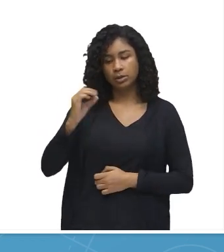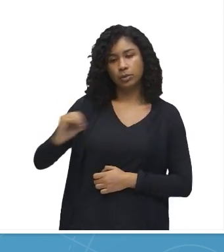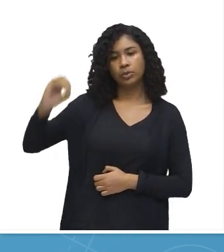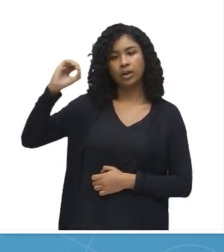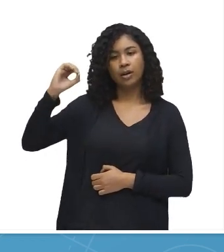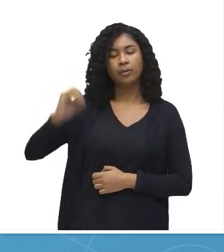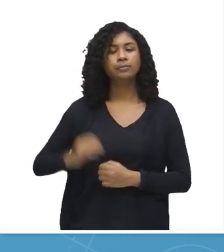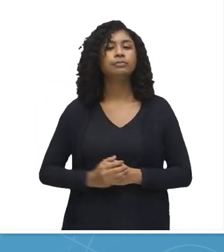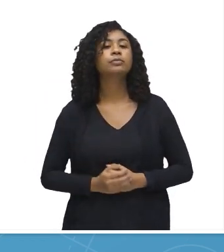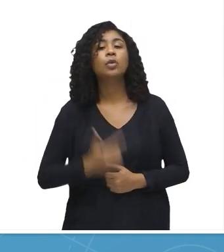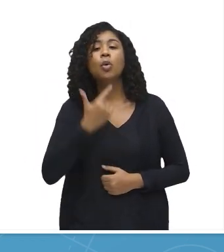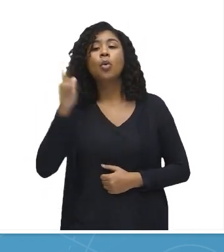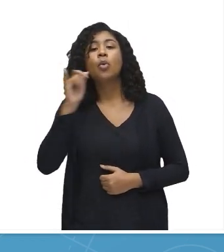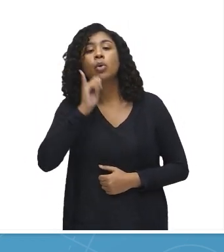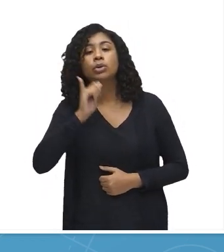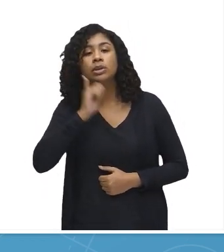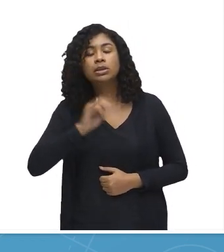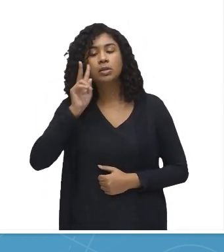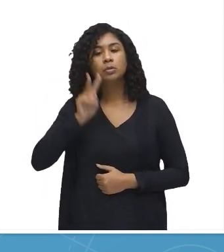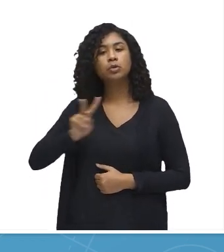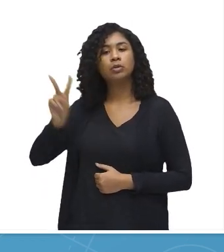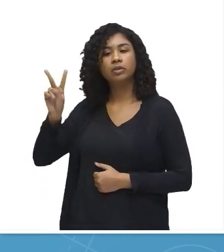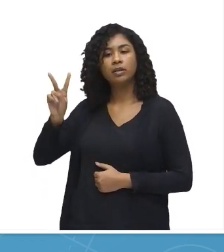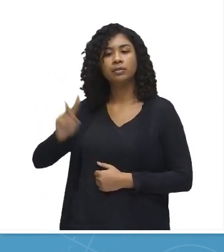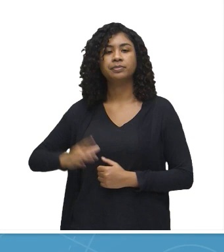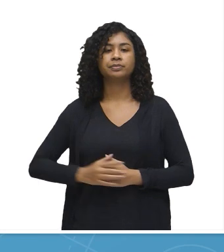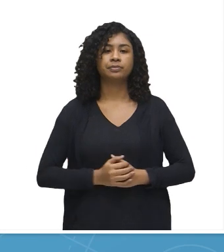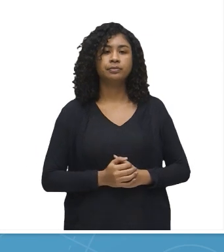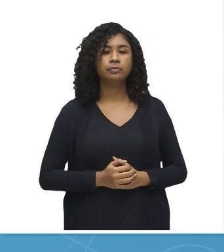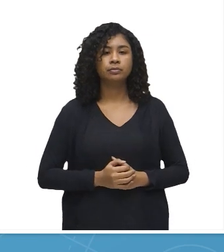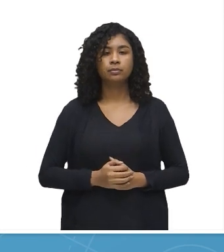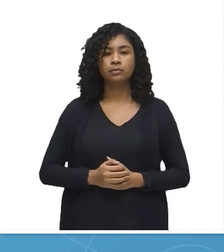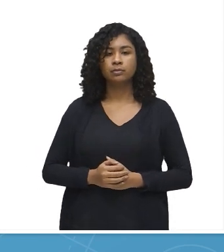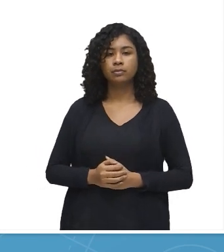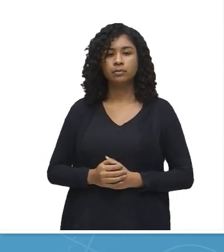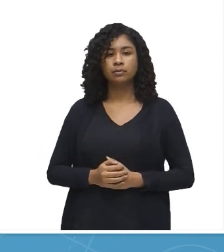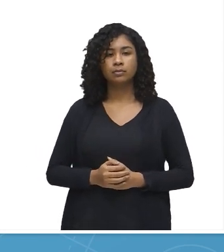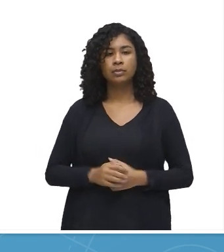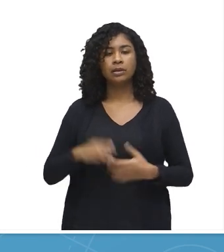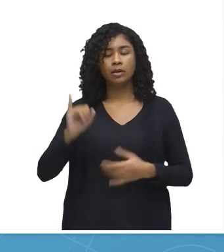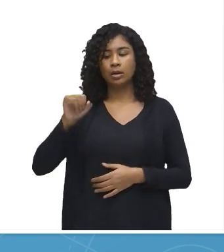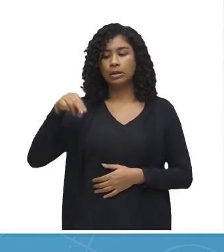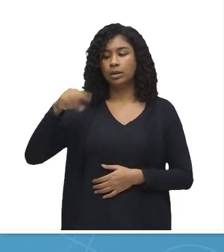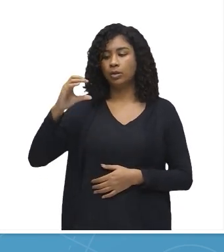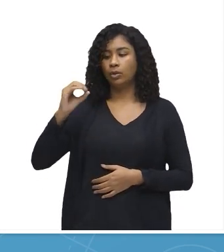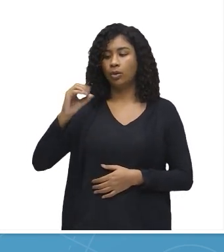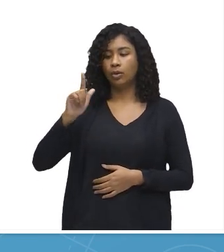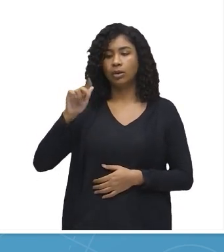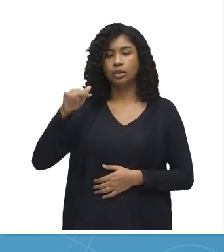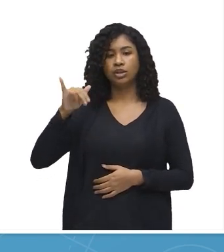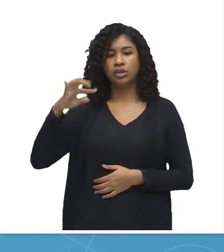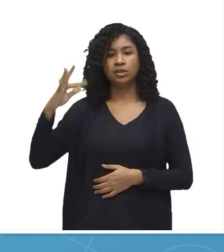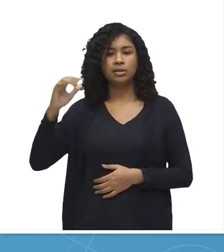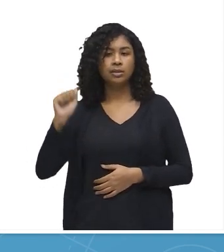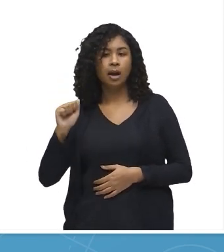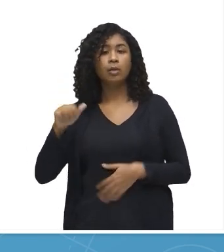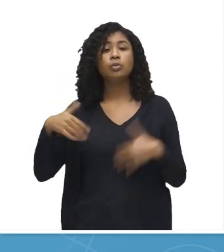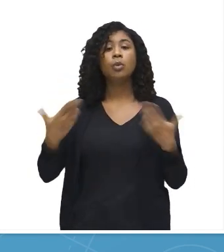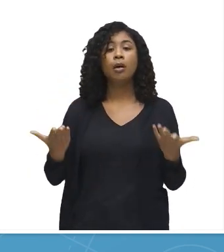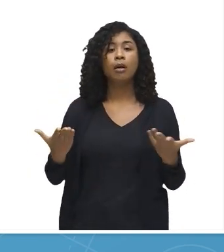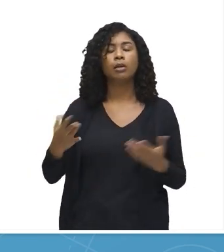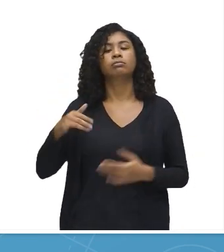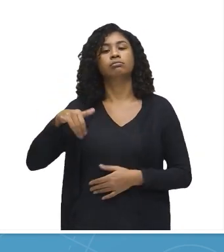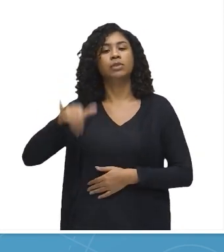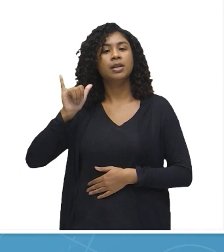aqui. Vejam, a incógnita nesse caso aqui já é o valor de y. Então aqui, ó, a incógnita vai ser y. Quanto vale o A? O